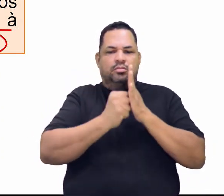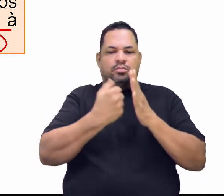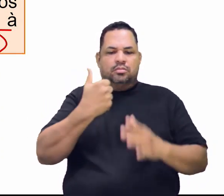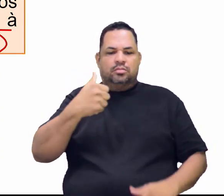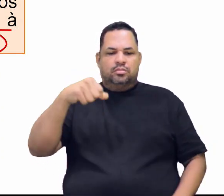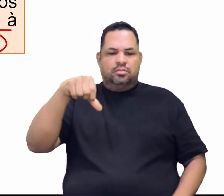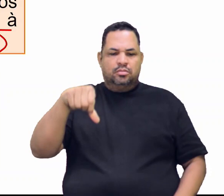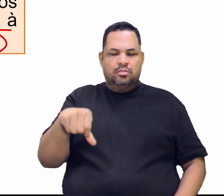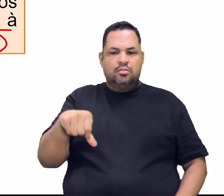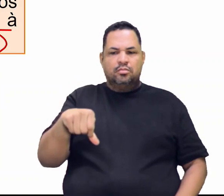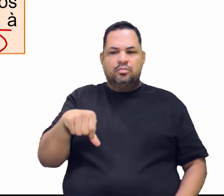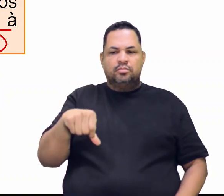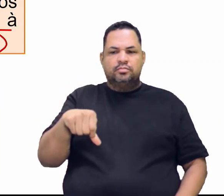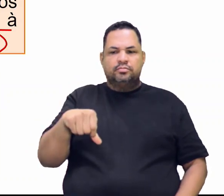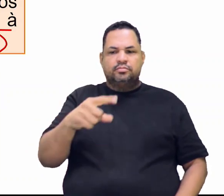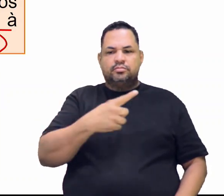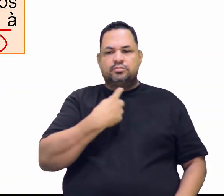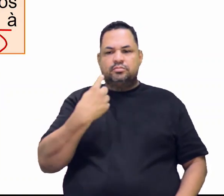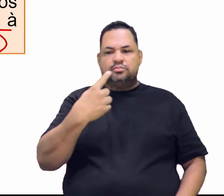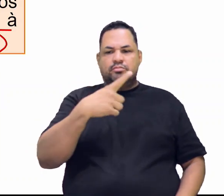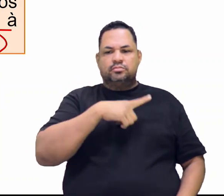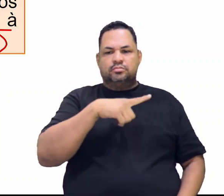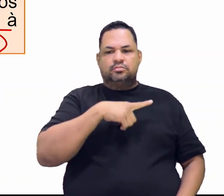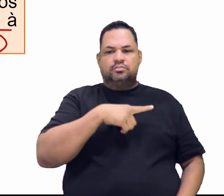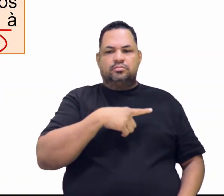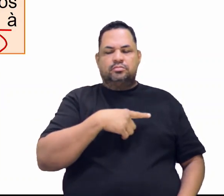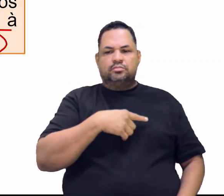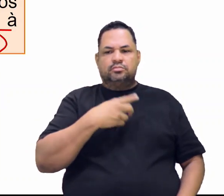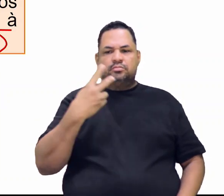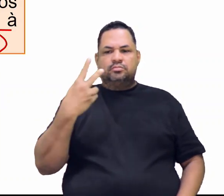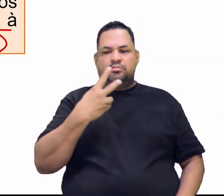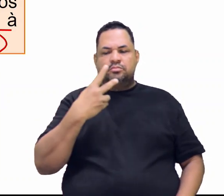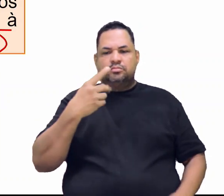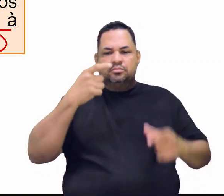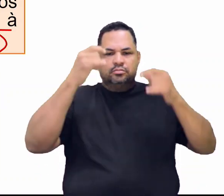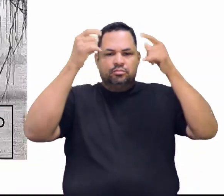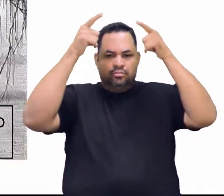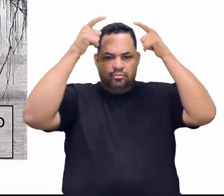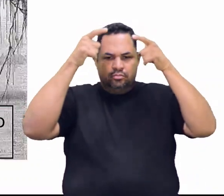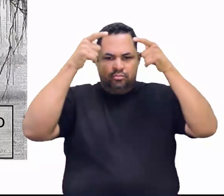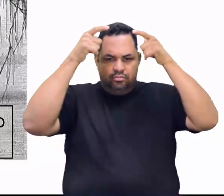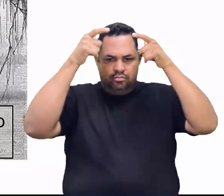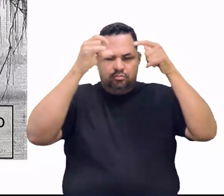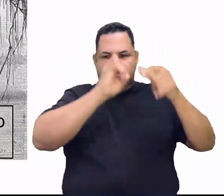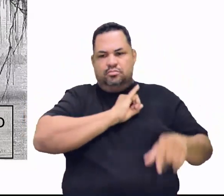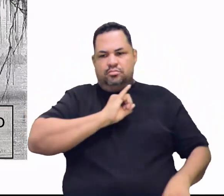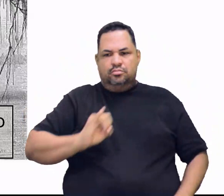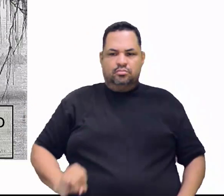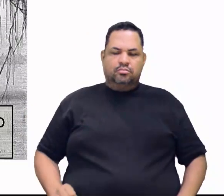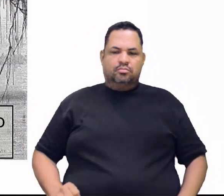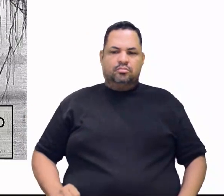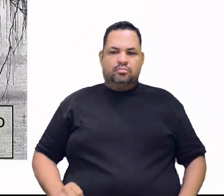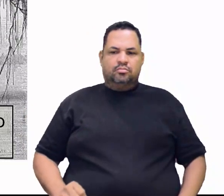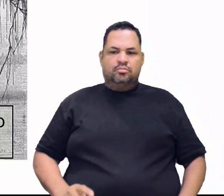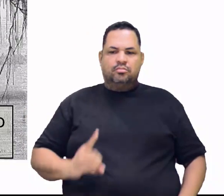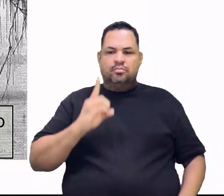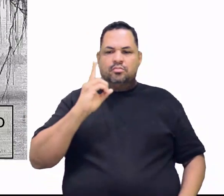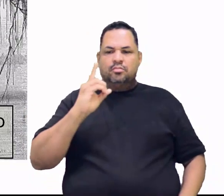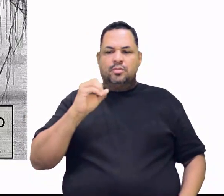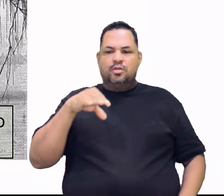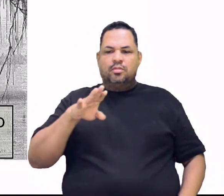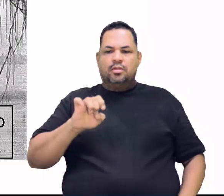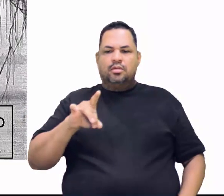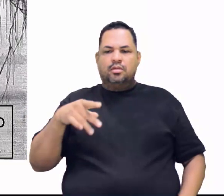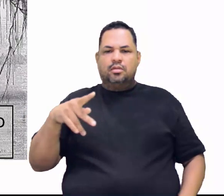Século XIX, nós temos aí o Segundo Império. Então, Pedro é que manda.